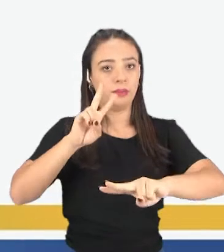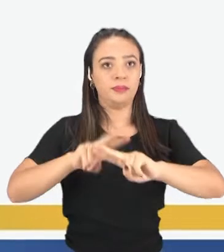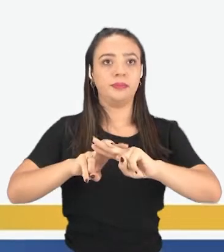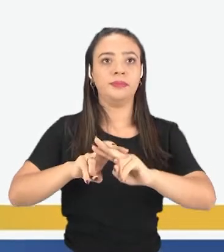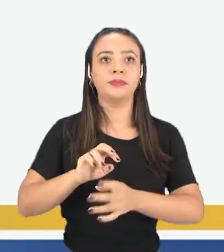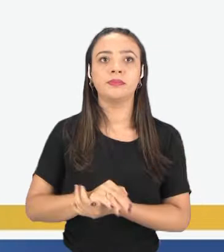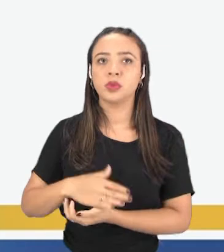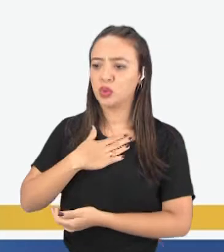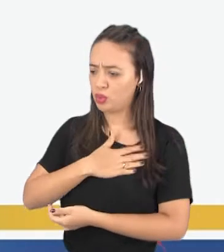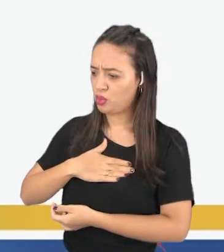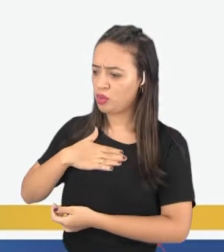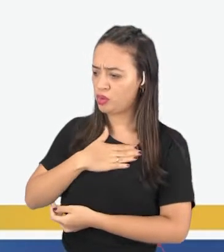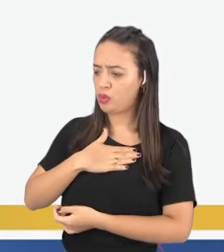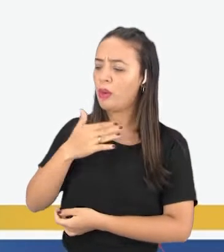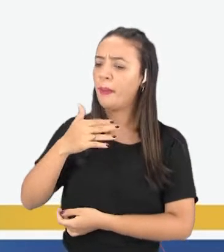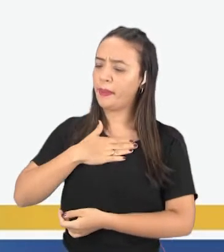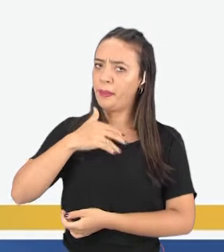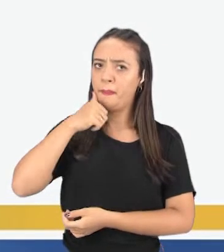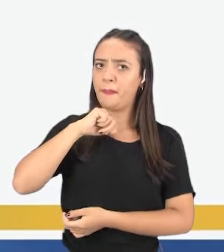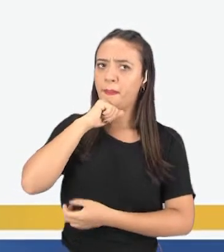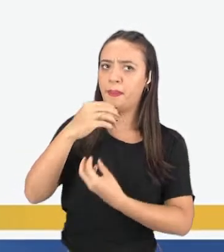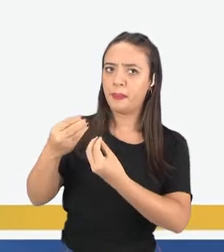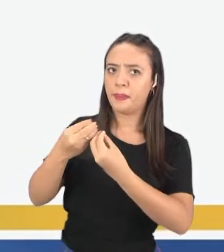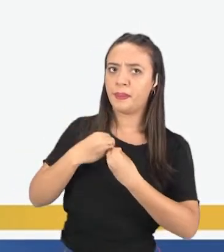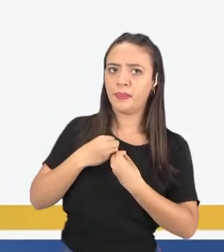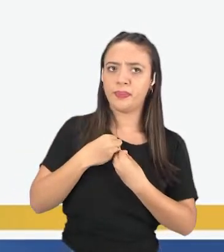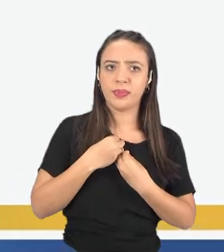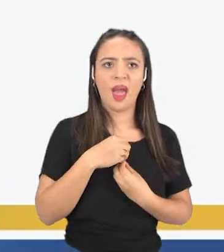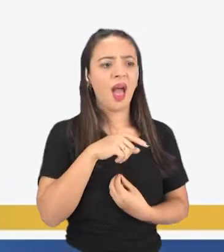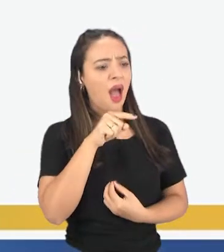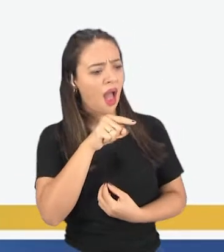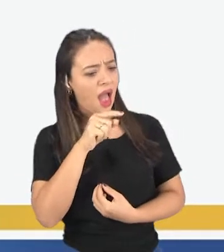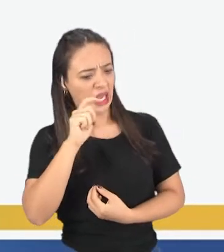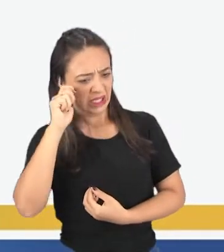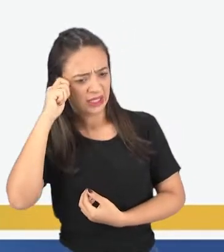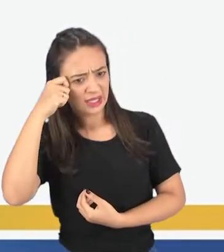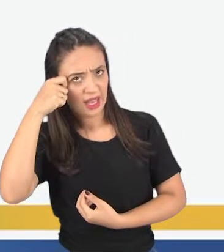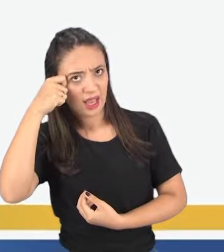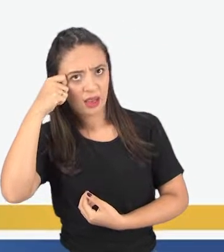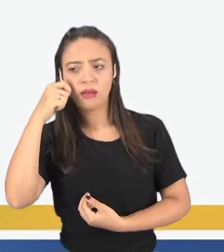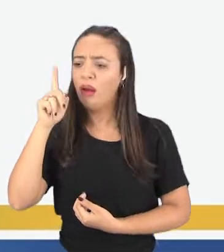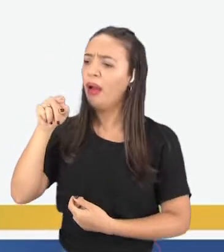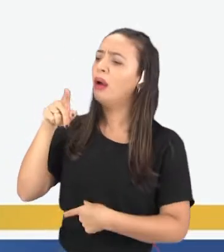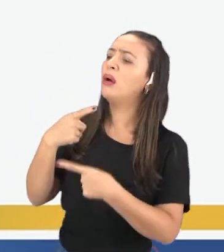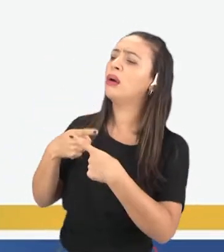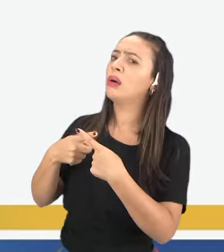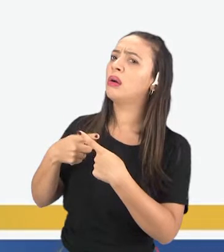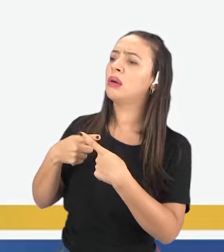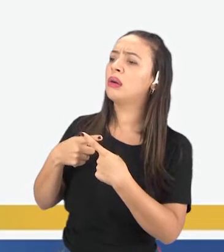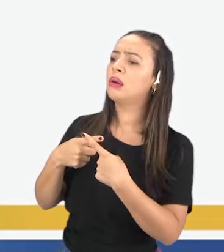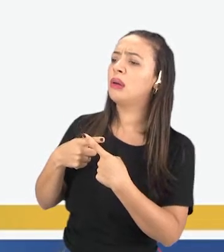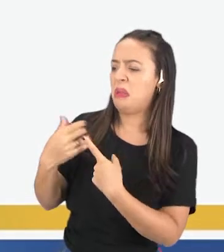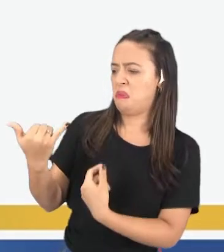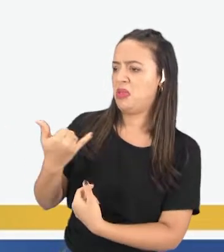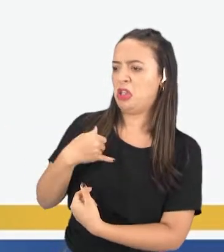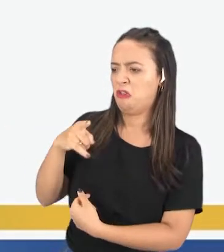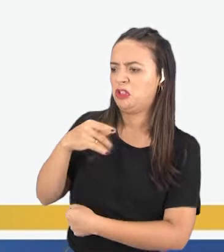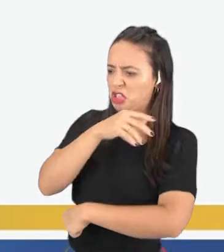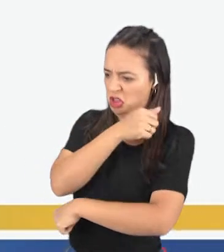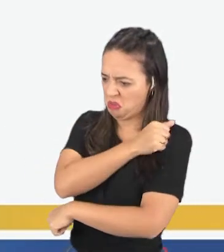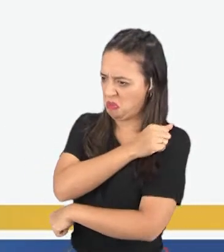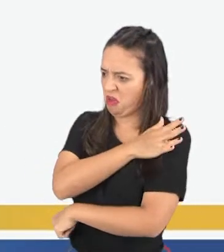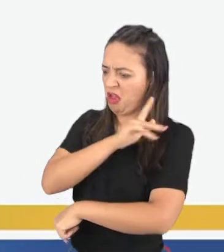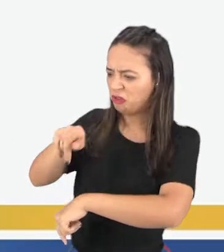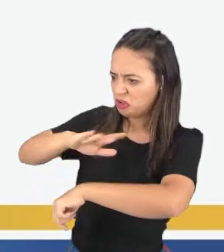Suzanita? Foi minha mãe que me deu. Ah, é um negrinho? É, porque não vai me dizer que você tem